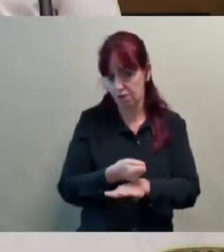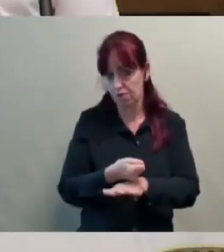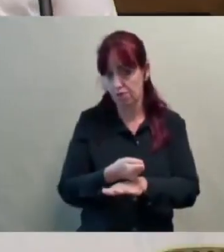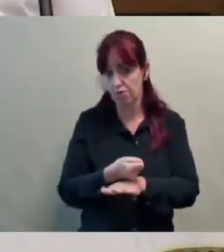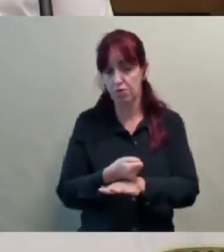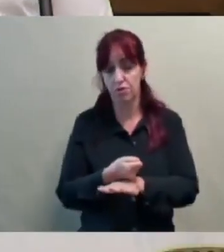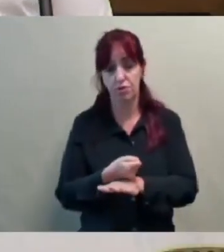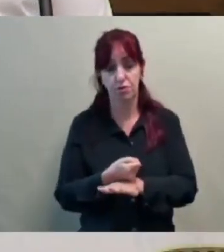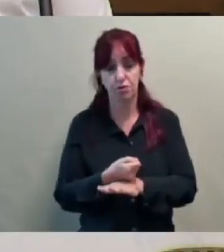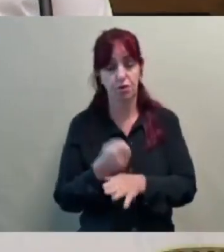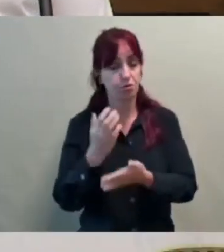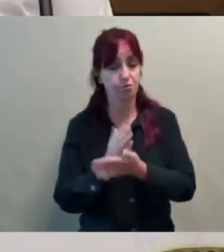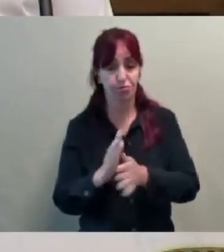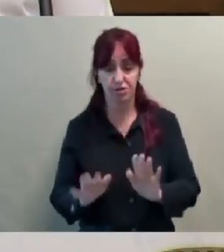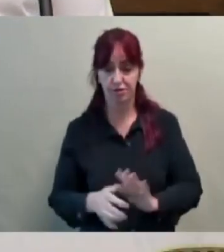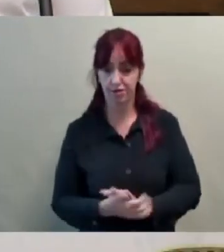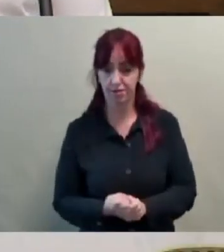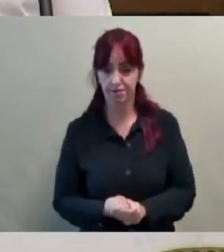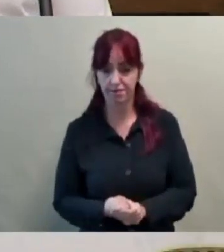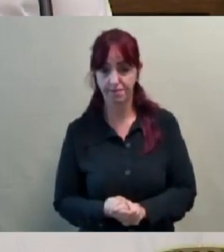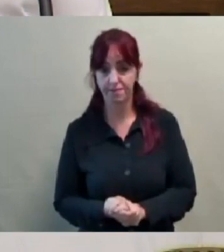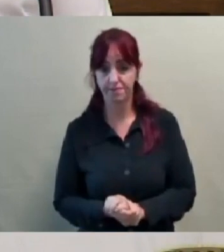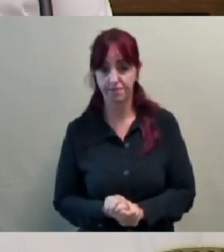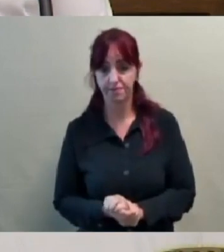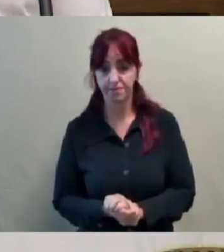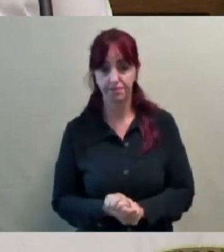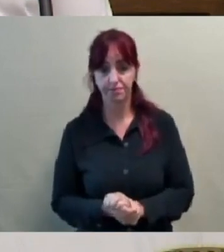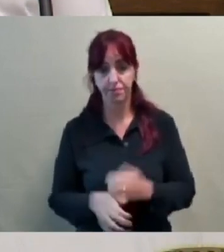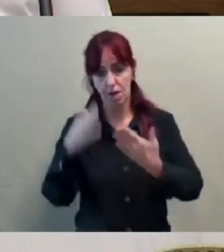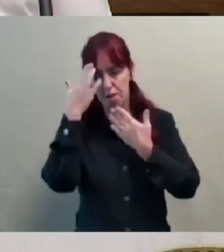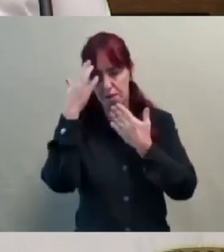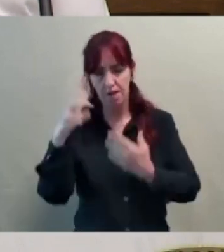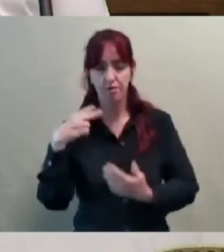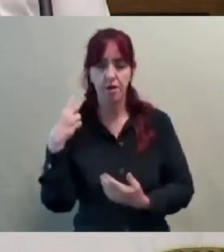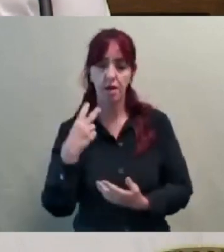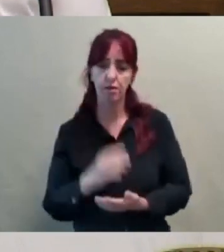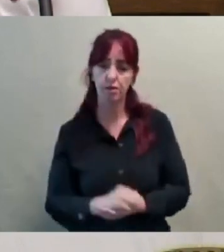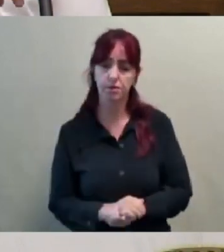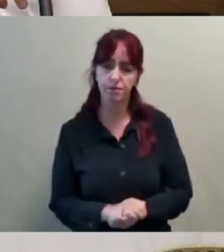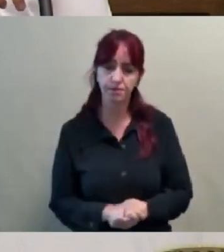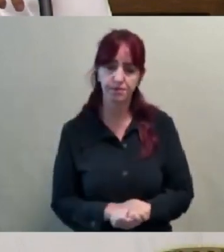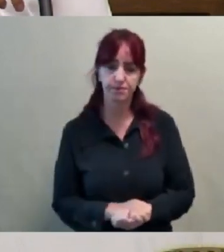Muito obrigado, vereador. Mais alguém para discutir aí? Vereador Brau Lara.